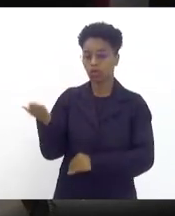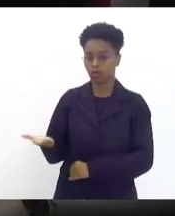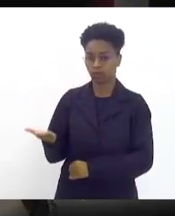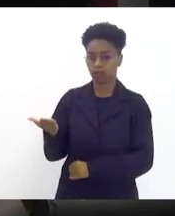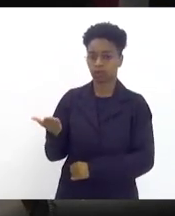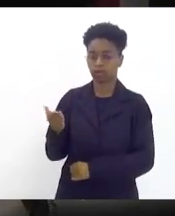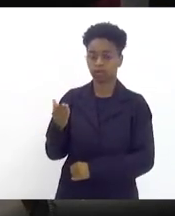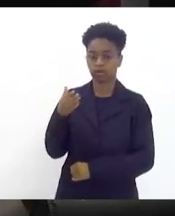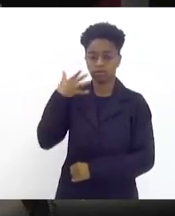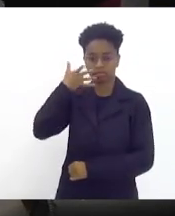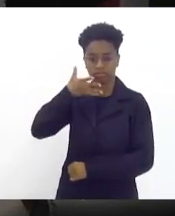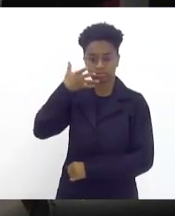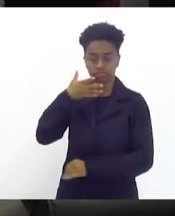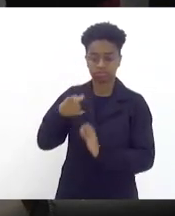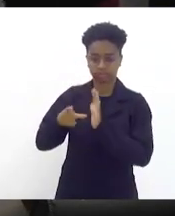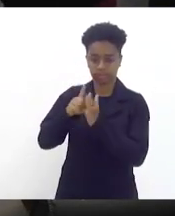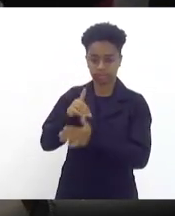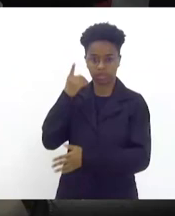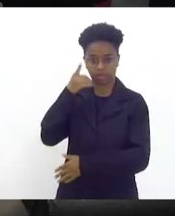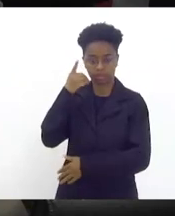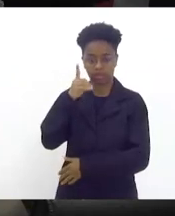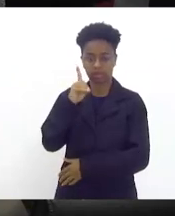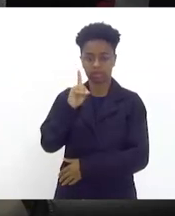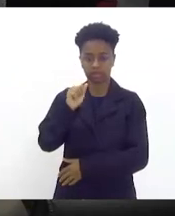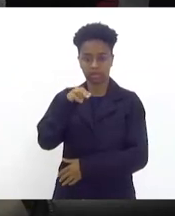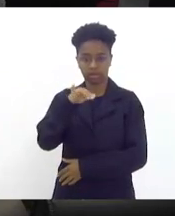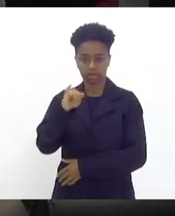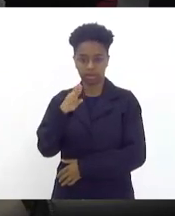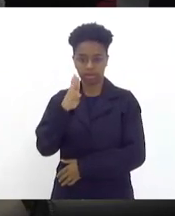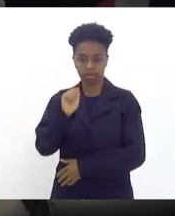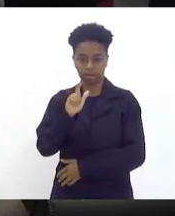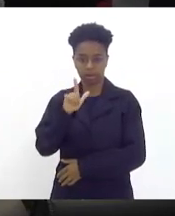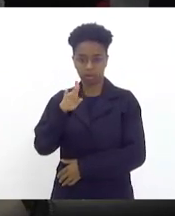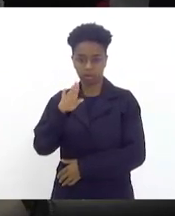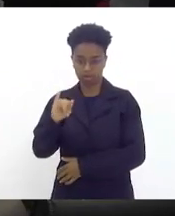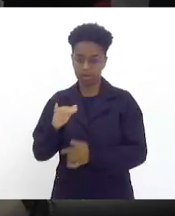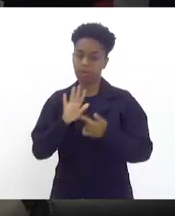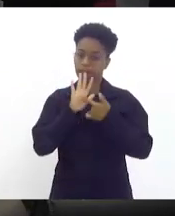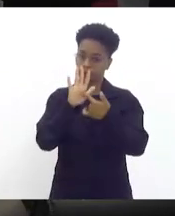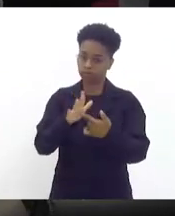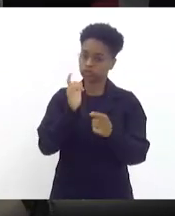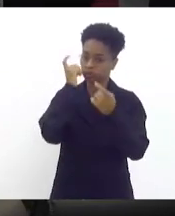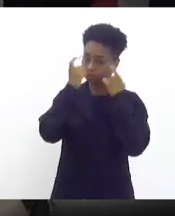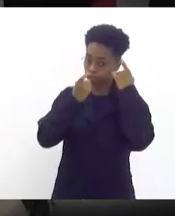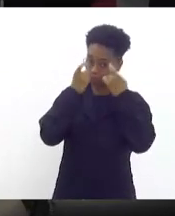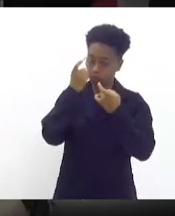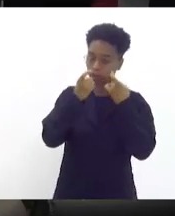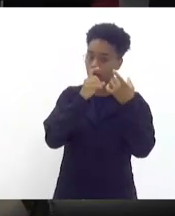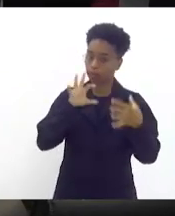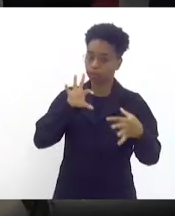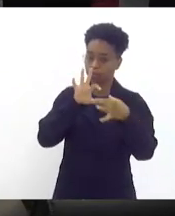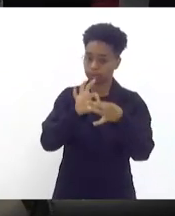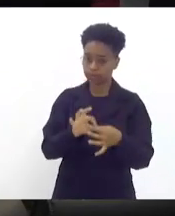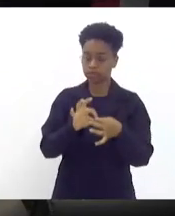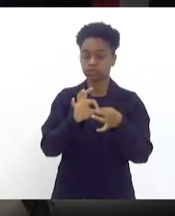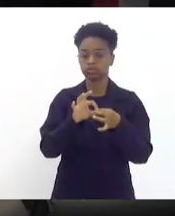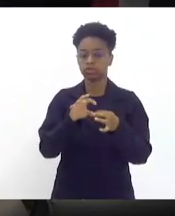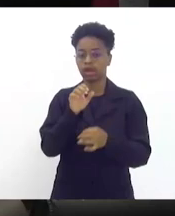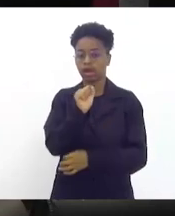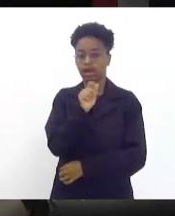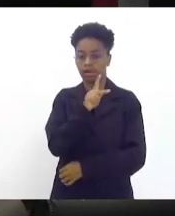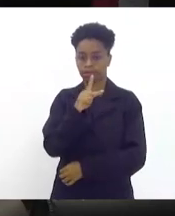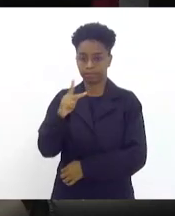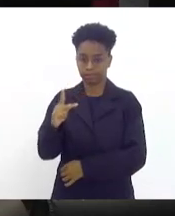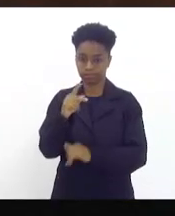a fala aqui da deputada Dani Balbi que trouxe a preocupação relacionada ao aplicativo